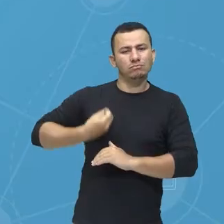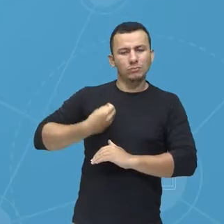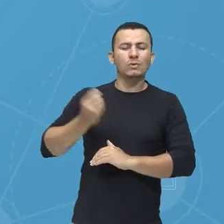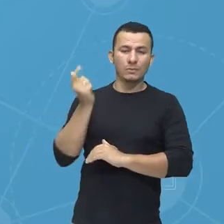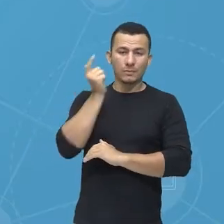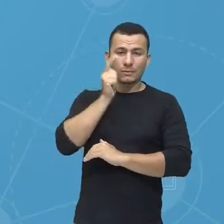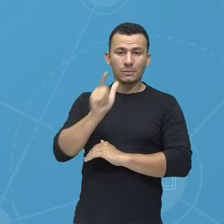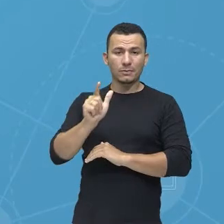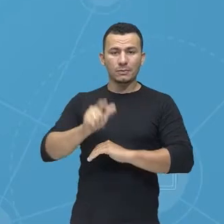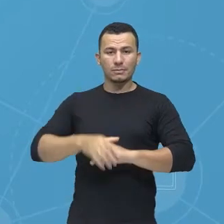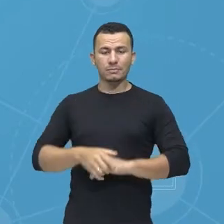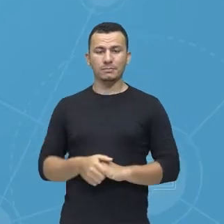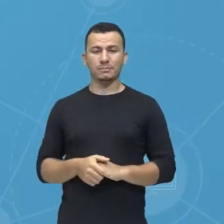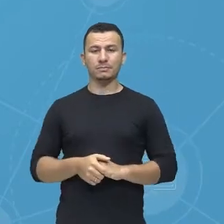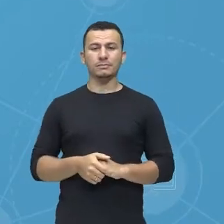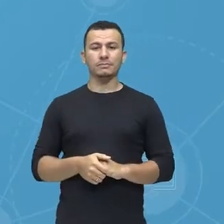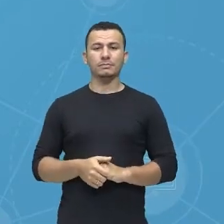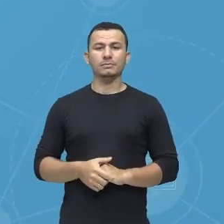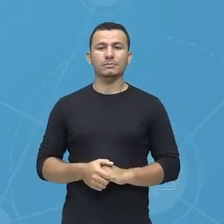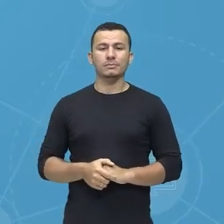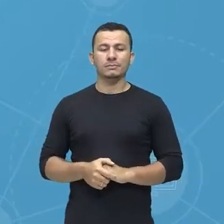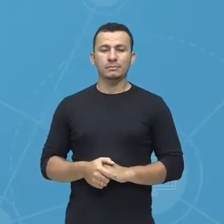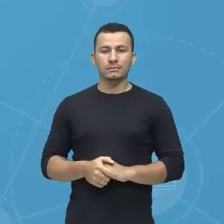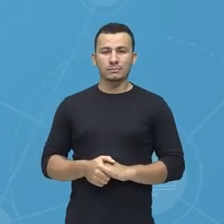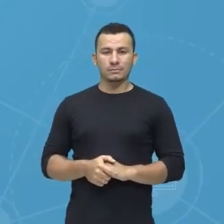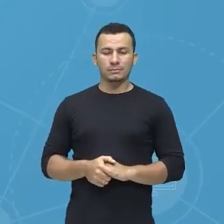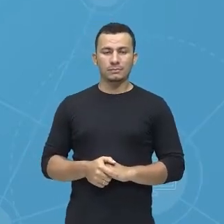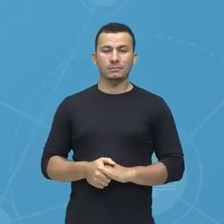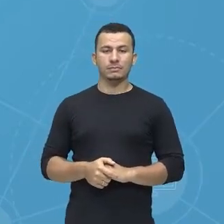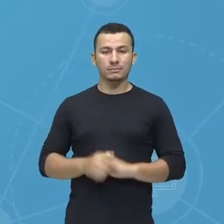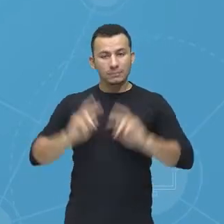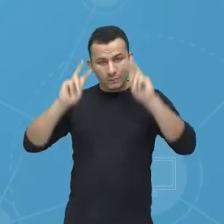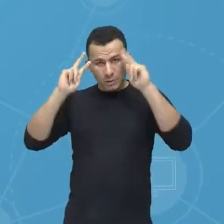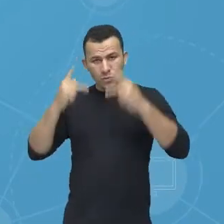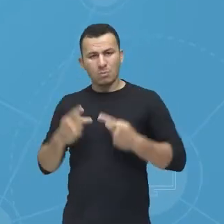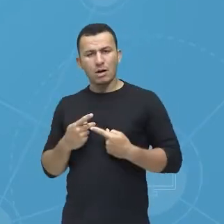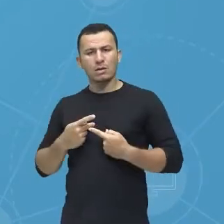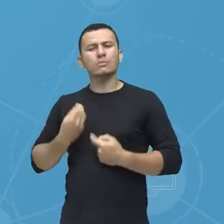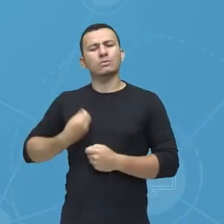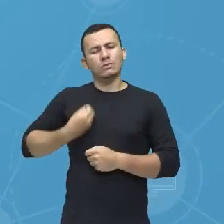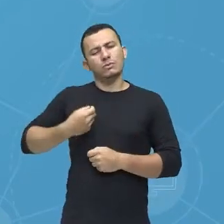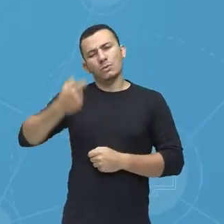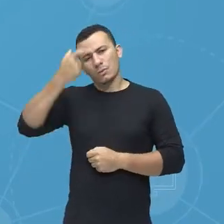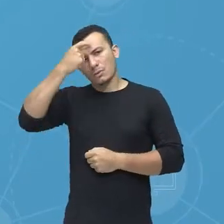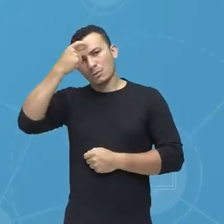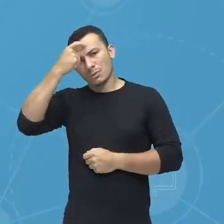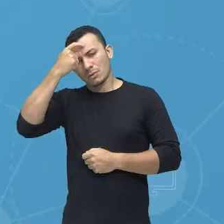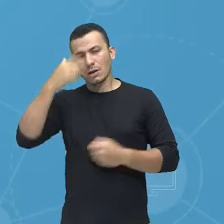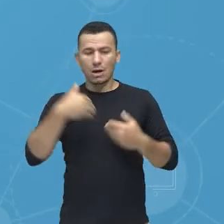espécie. Vamos lá, junto comigo aqui. O ser humano tem consciência, o